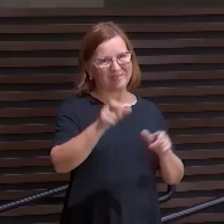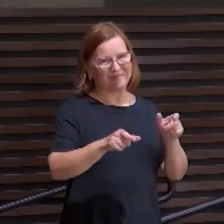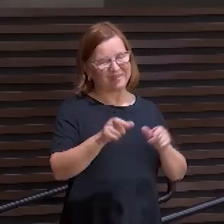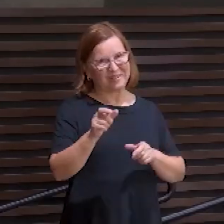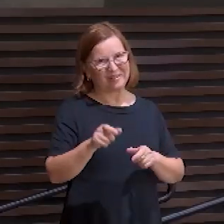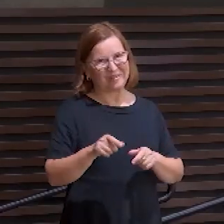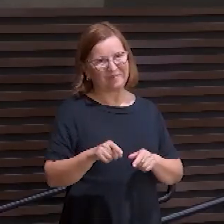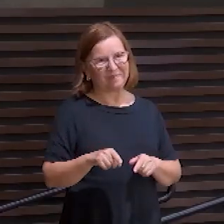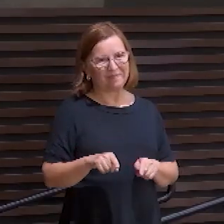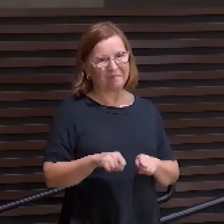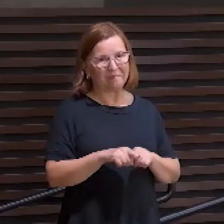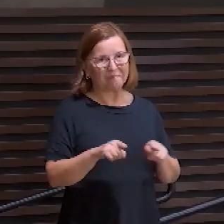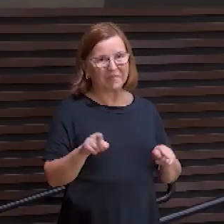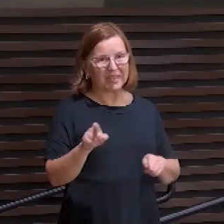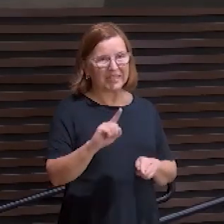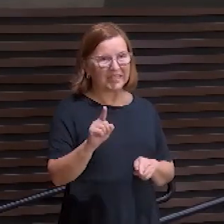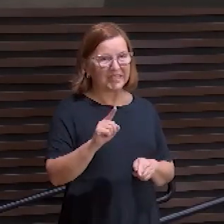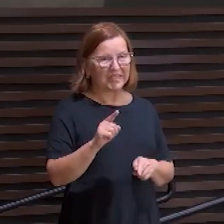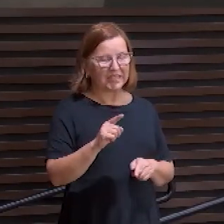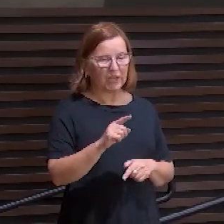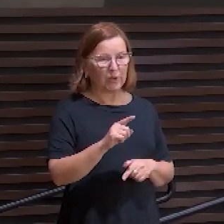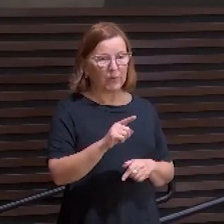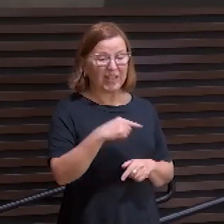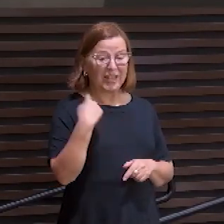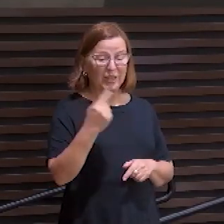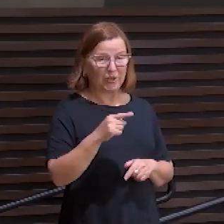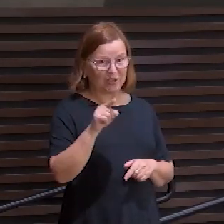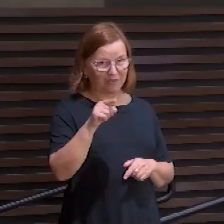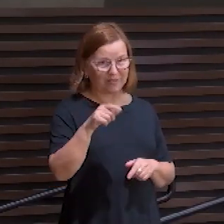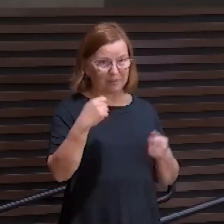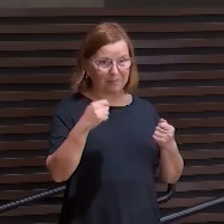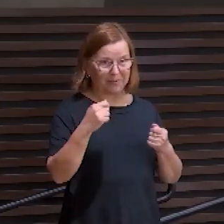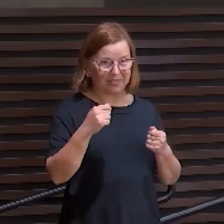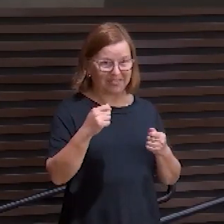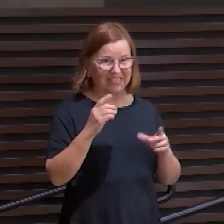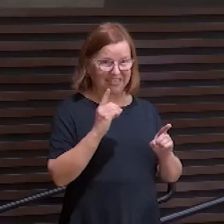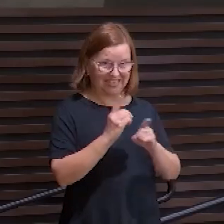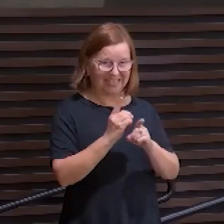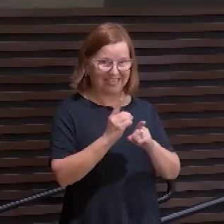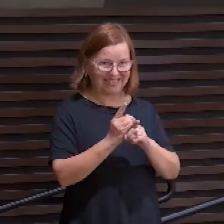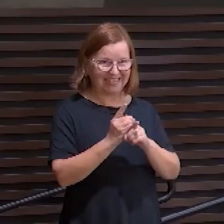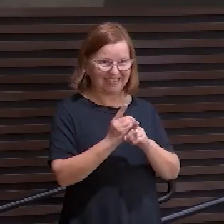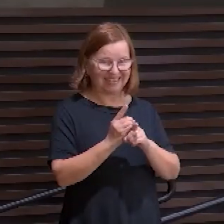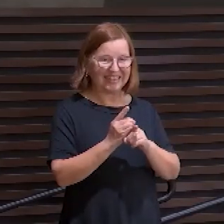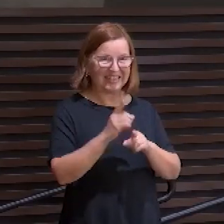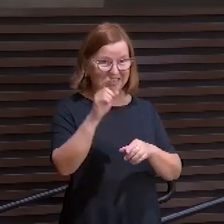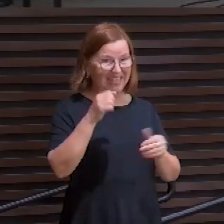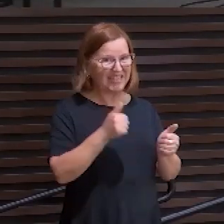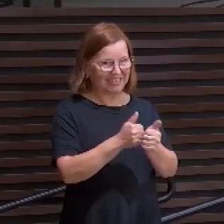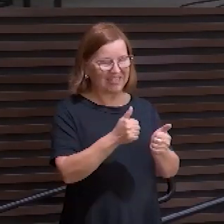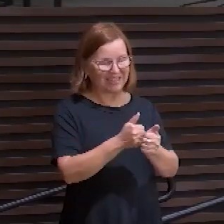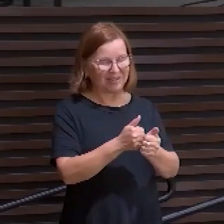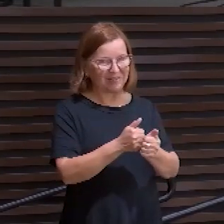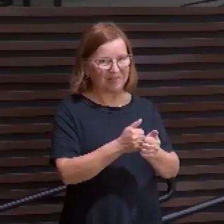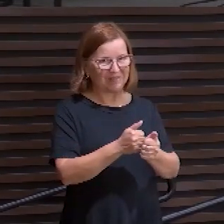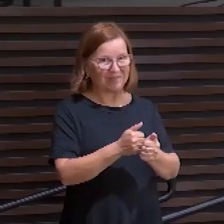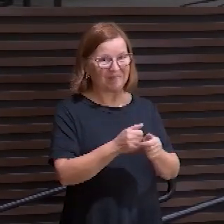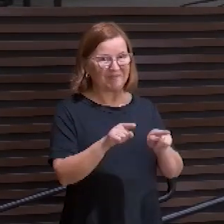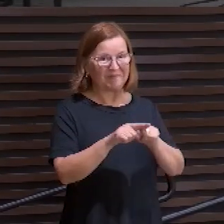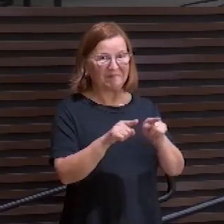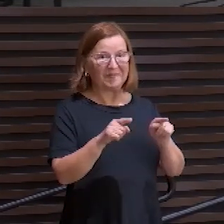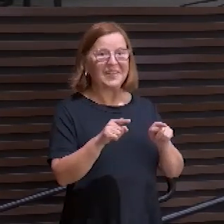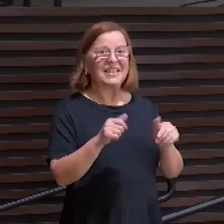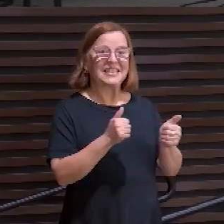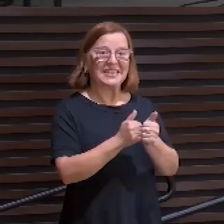Mas não é a nós que você tem que afeiçoar-se. É ao Senhor Jesus Cristo. É a Ele.